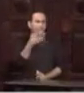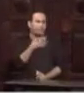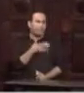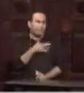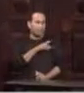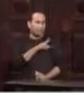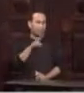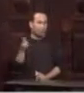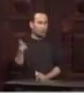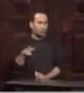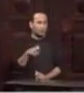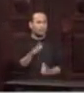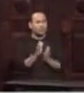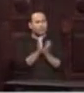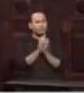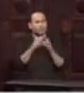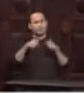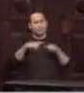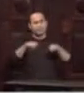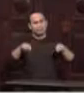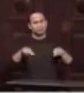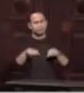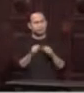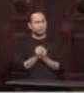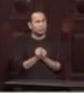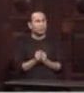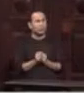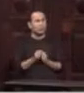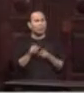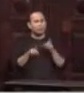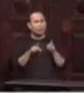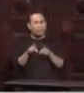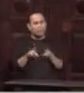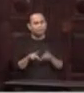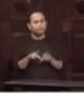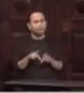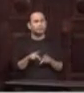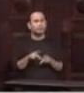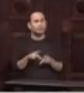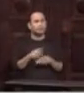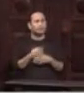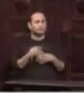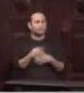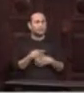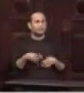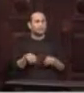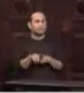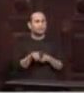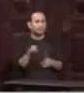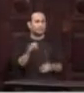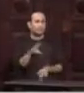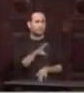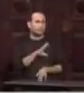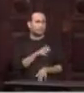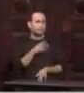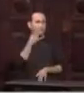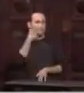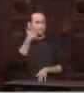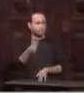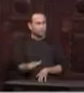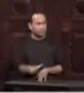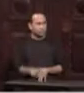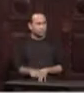meus assessores que trabalham no gabinete e do povo da cidade de Petrópolis e da cidade de Duque de Caxias. Mais uma vez, foi